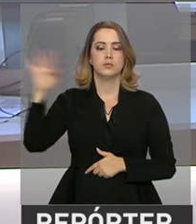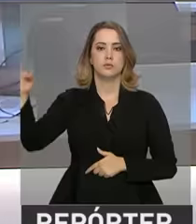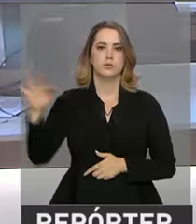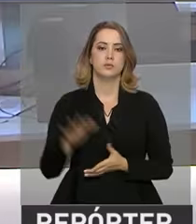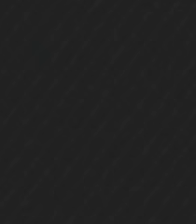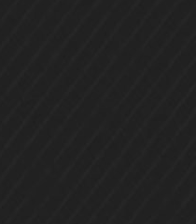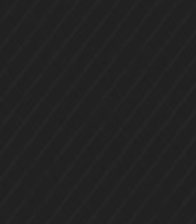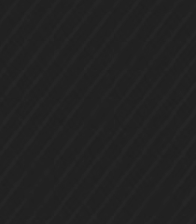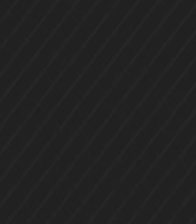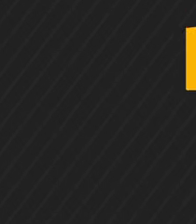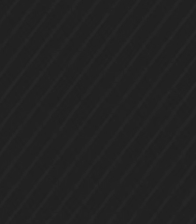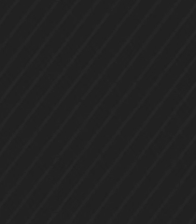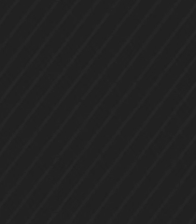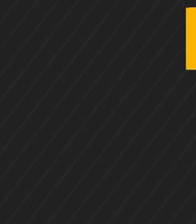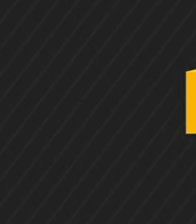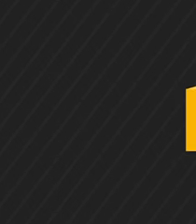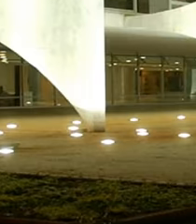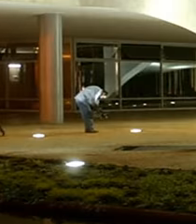governo federal.